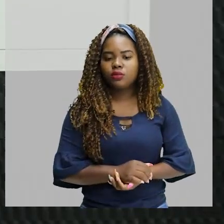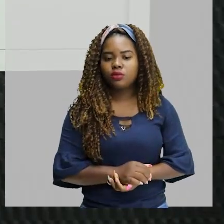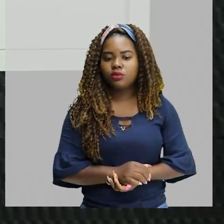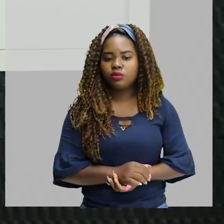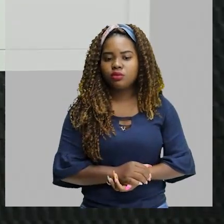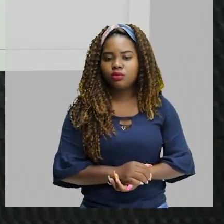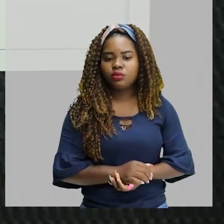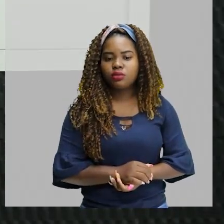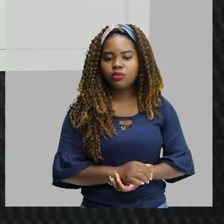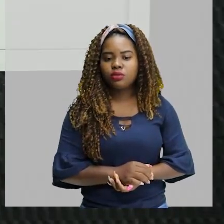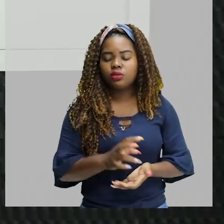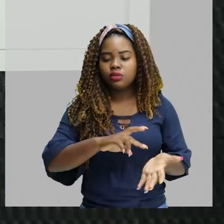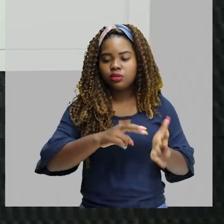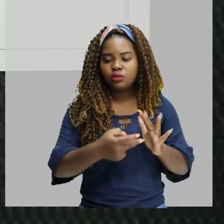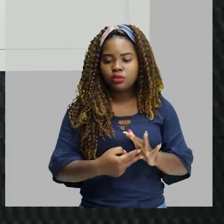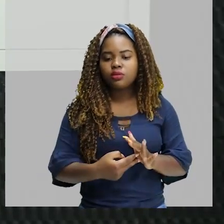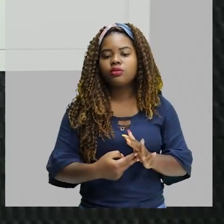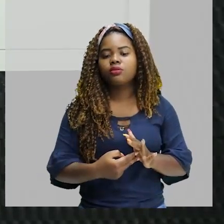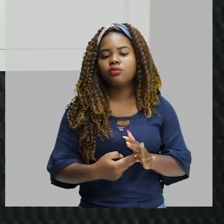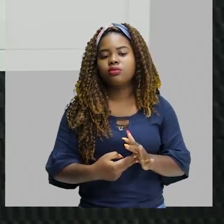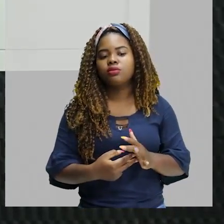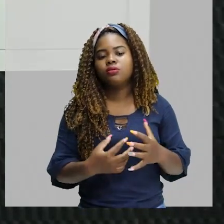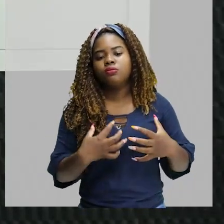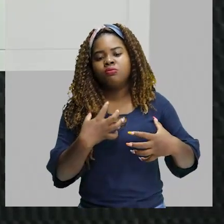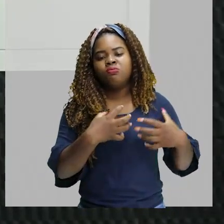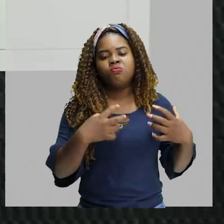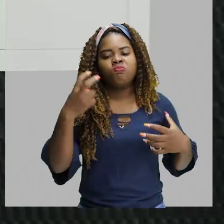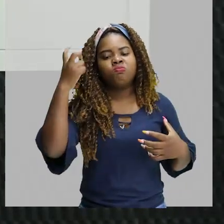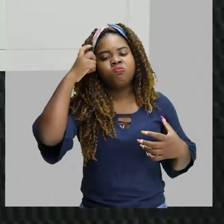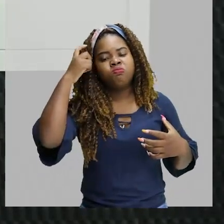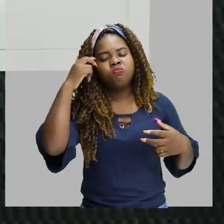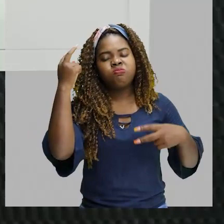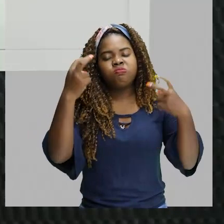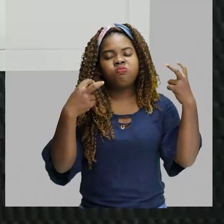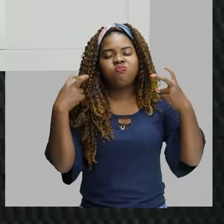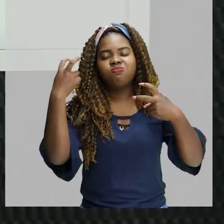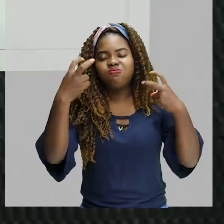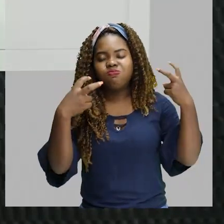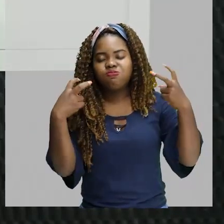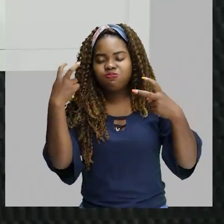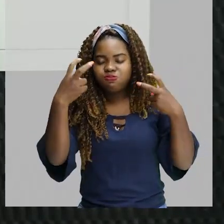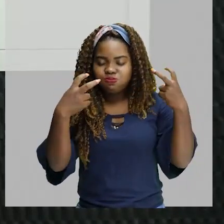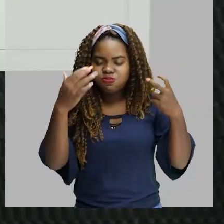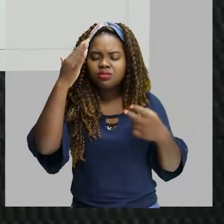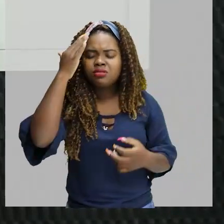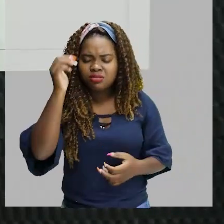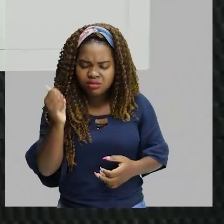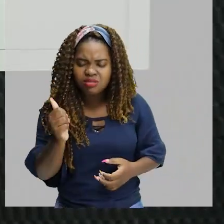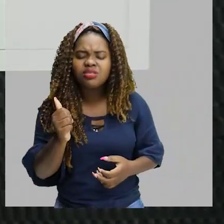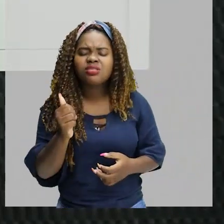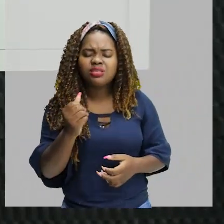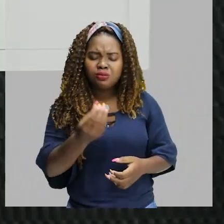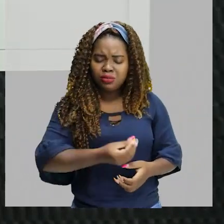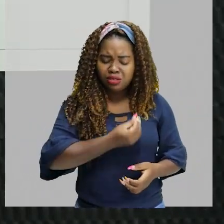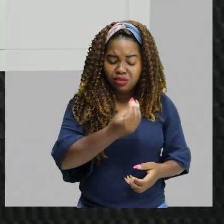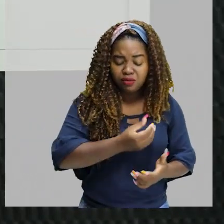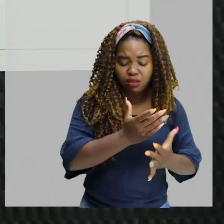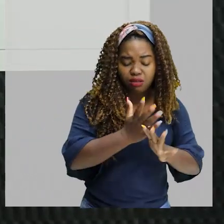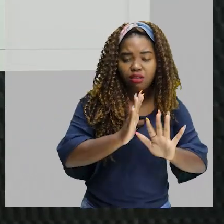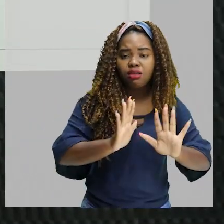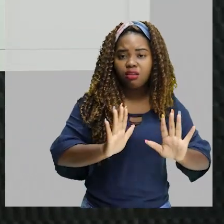ter significado para ele, ele começa a ficar angustiado. Ele sabe que a sua existência vai